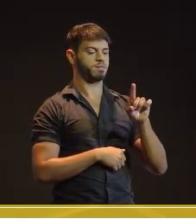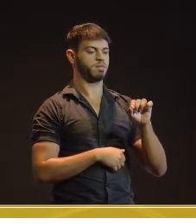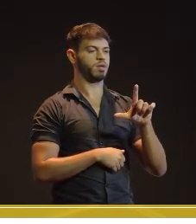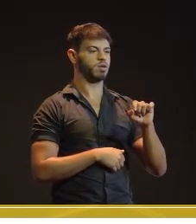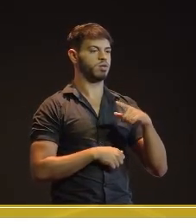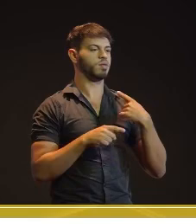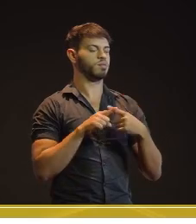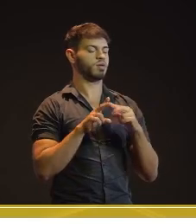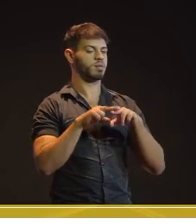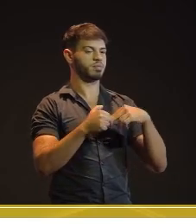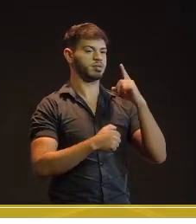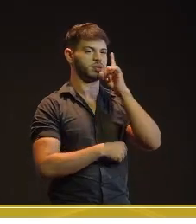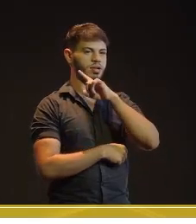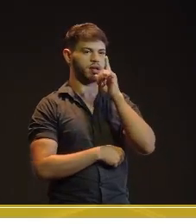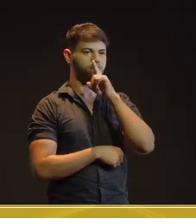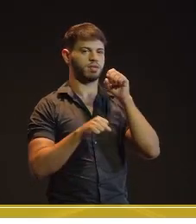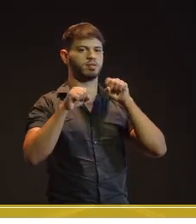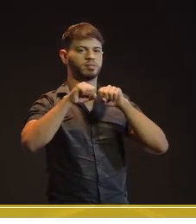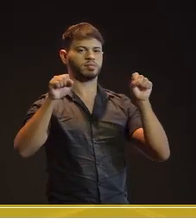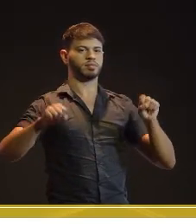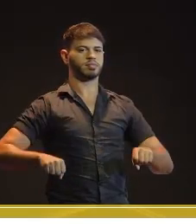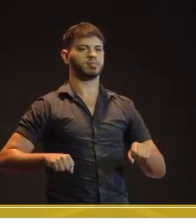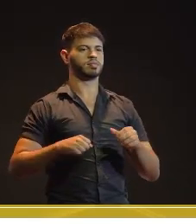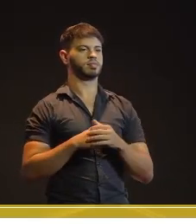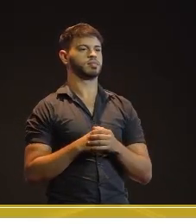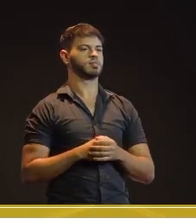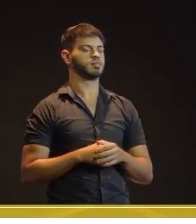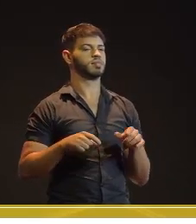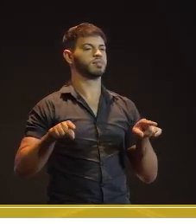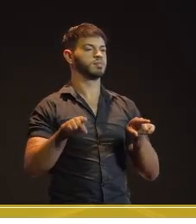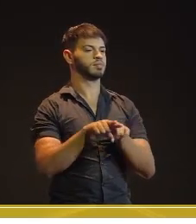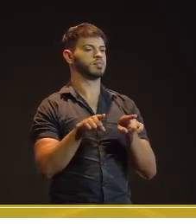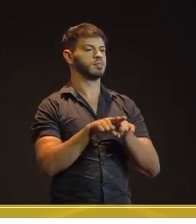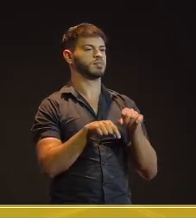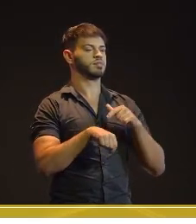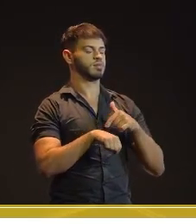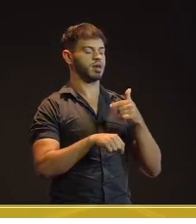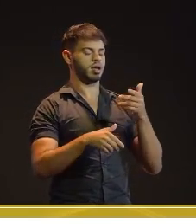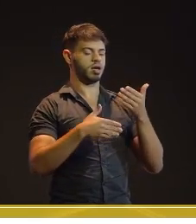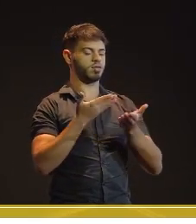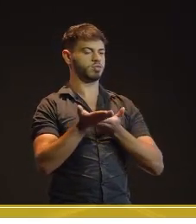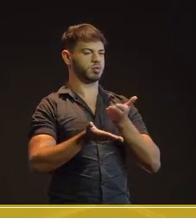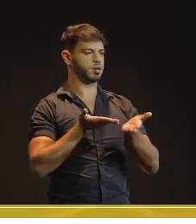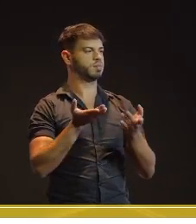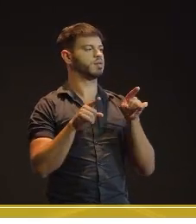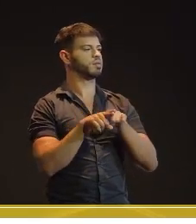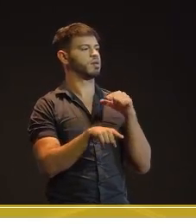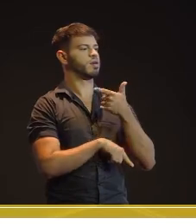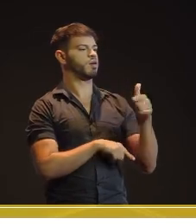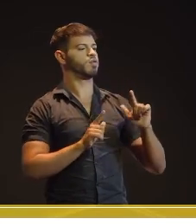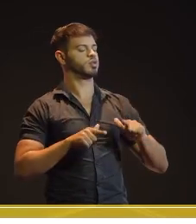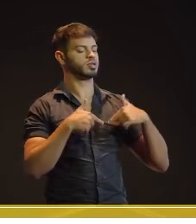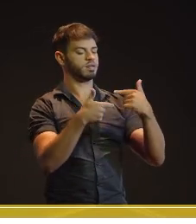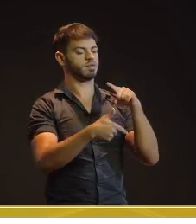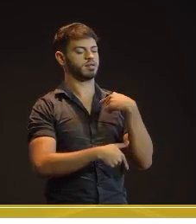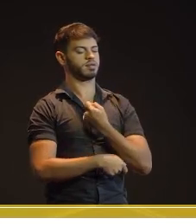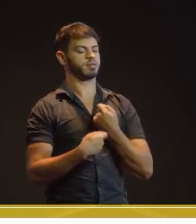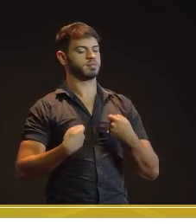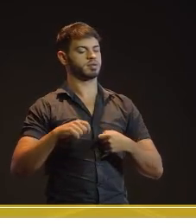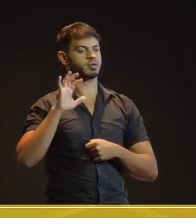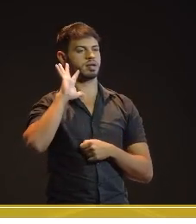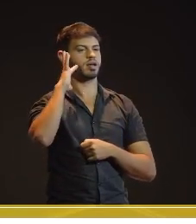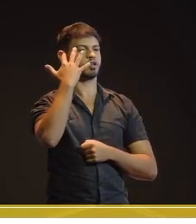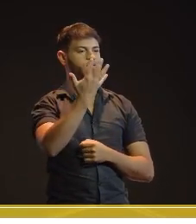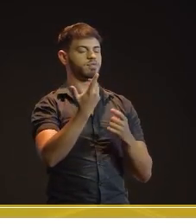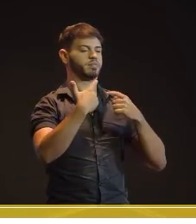falha sistemática de quebra do módulo e incompatibilidade com o tracker, que é um outro desafio que a gente precisa resolver.